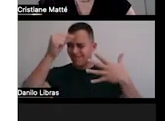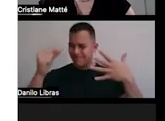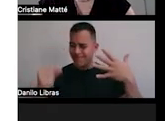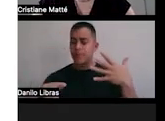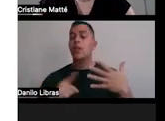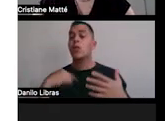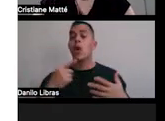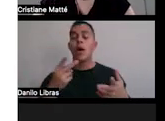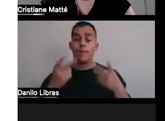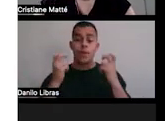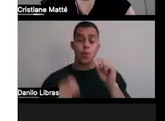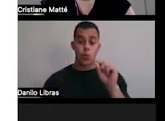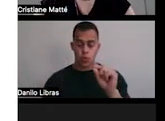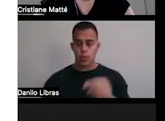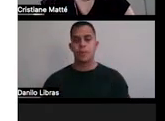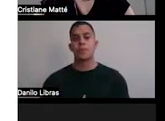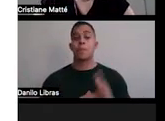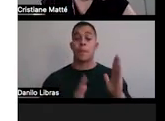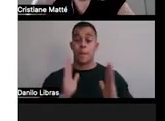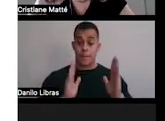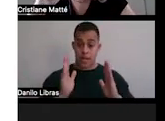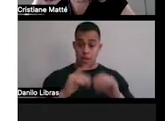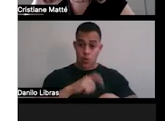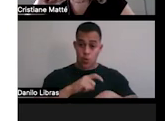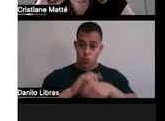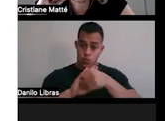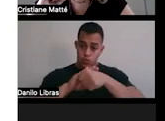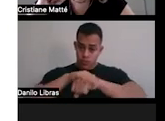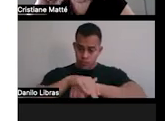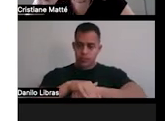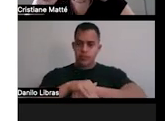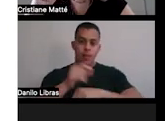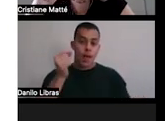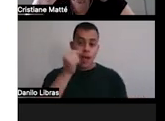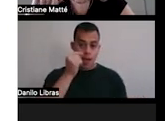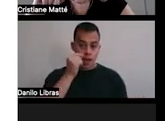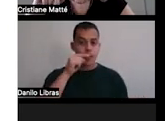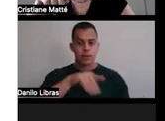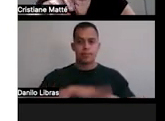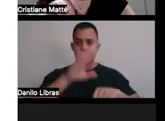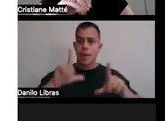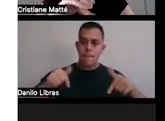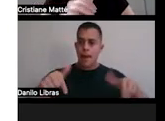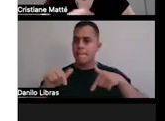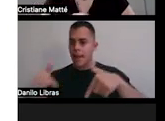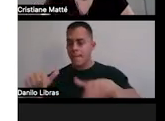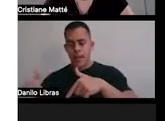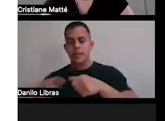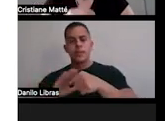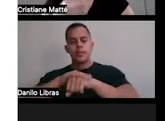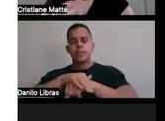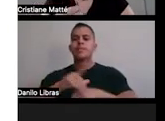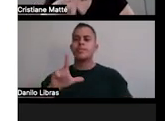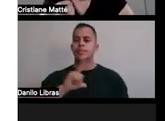viu, basicamente? Que no período noturno, que no caso dos roedores é o mais ativo, a gente tinha